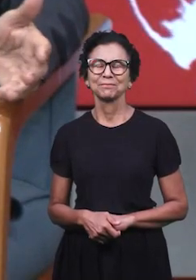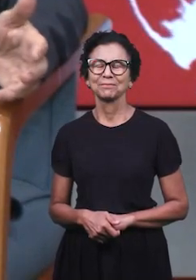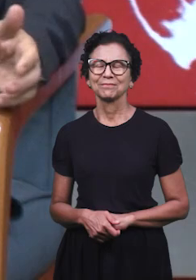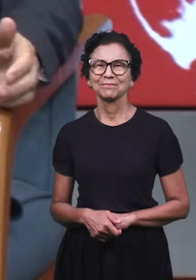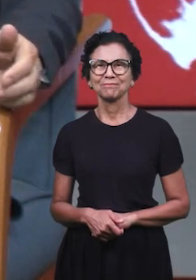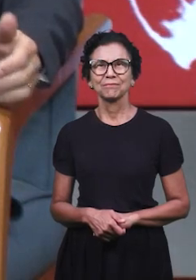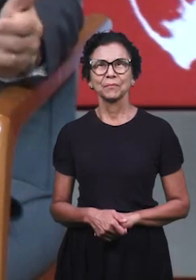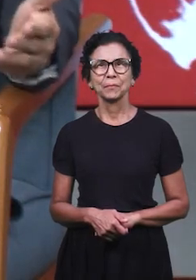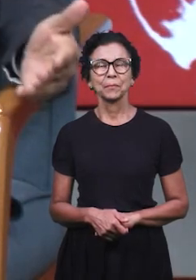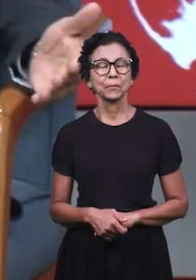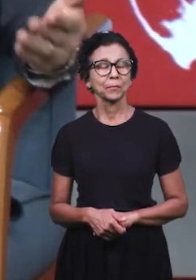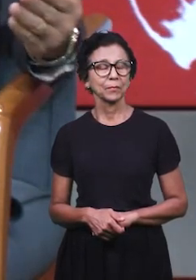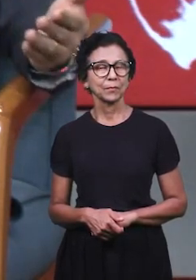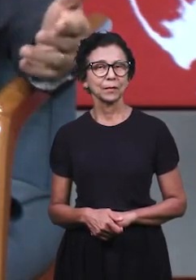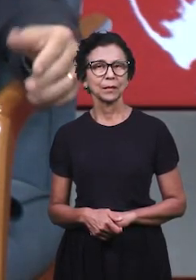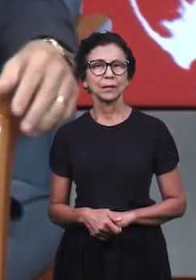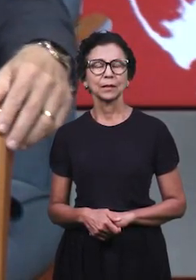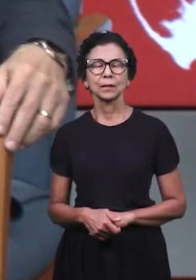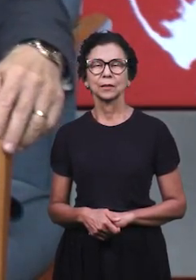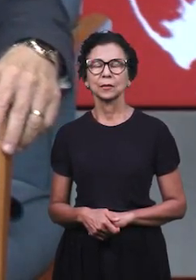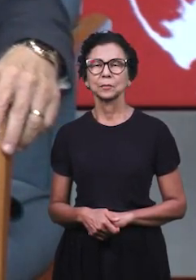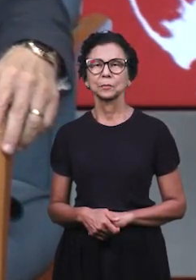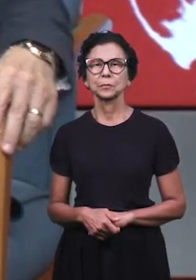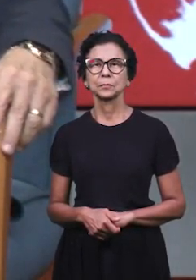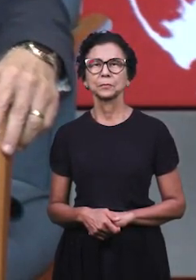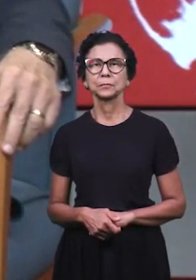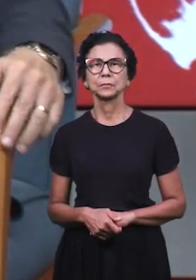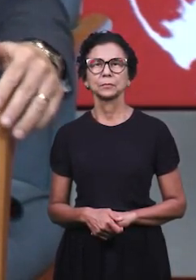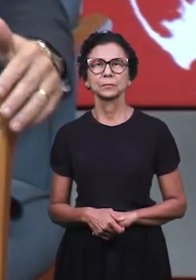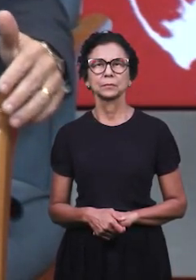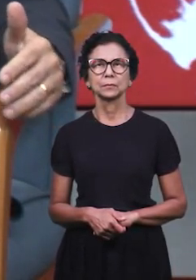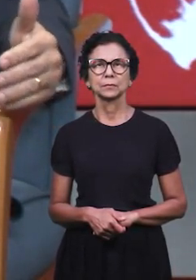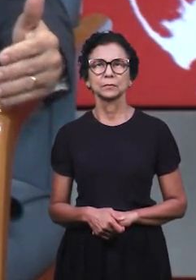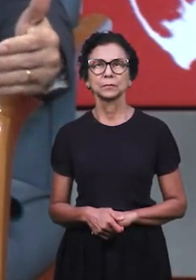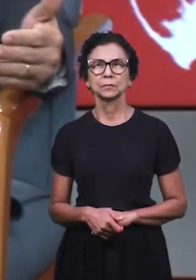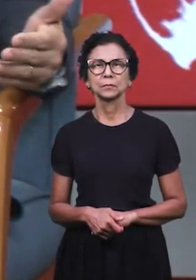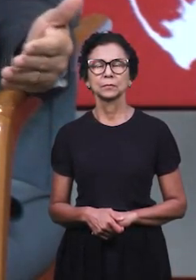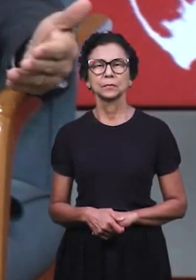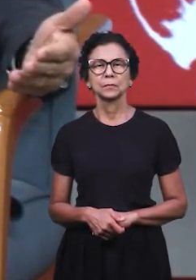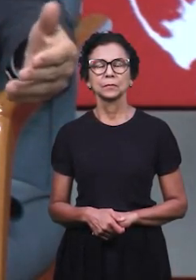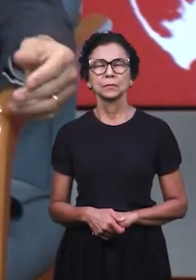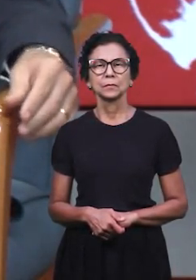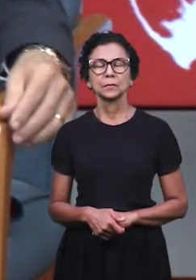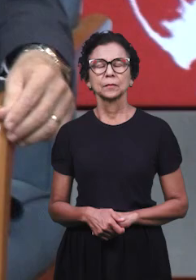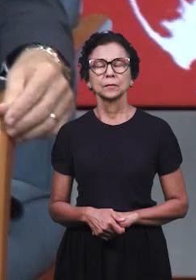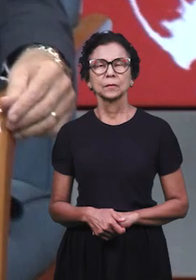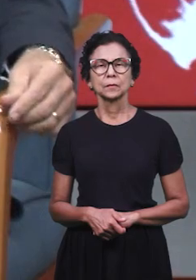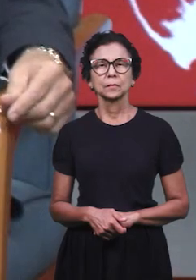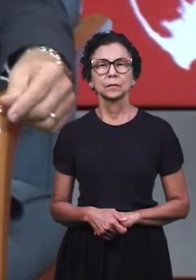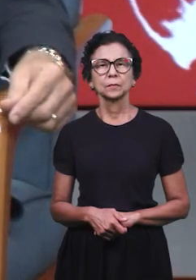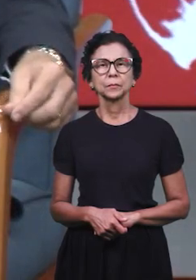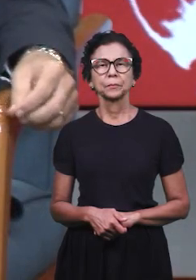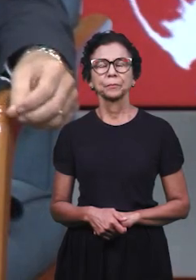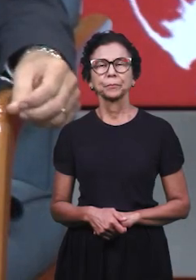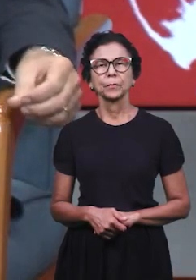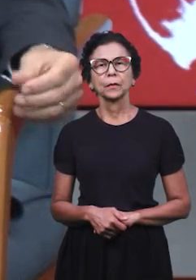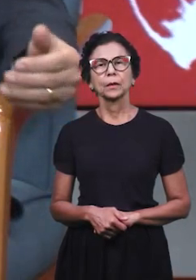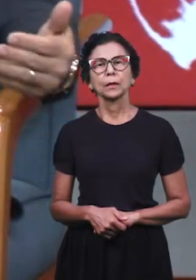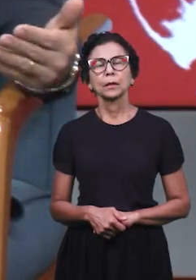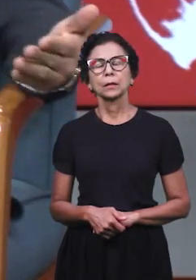Como de costume, nós sempre retornamos a esse assunto mostrando, né? Nós estamos falando